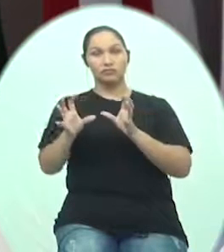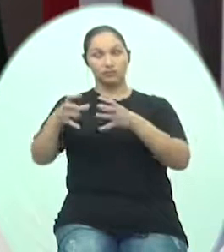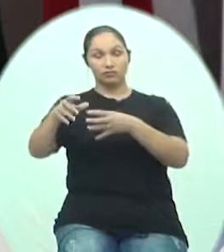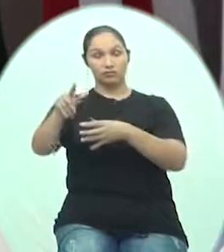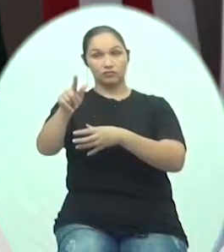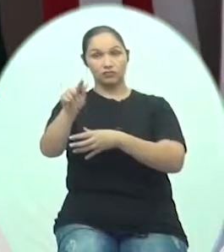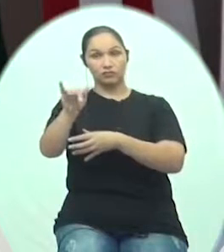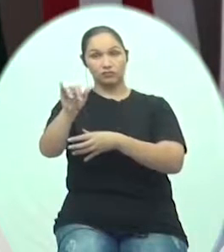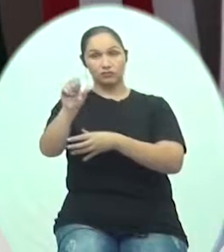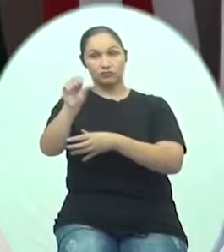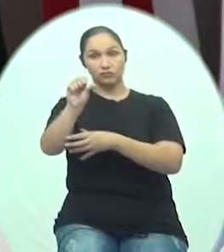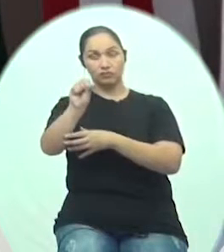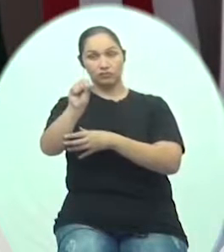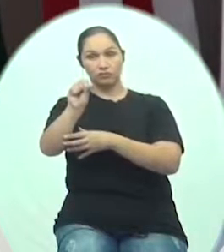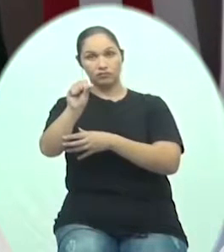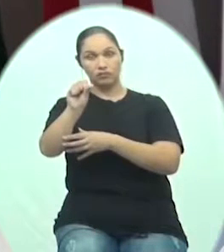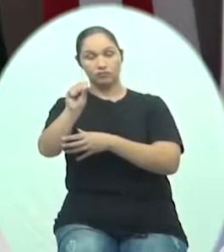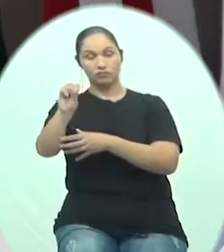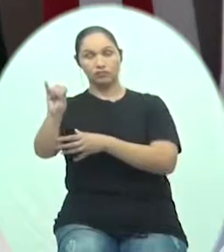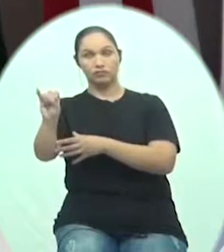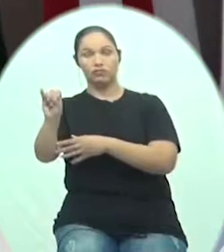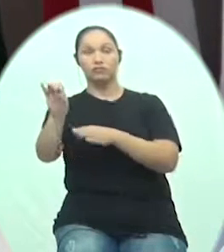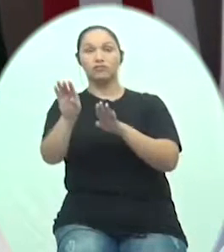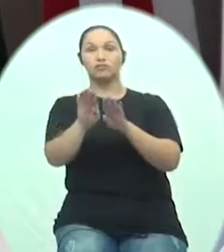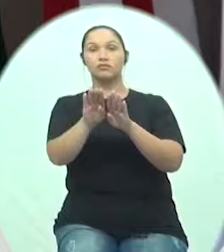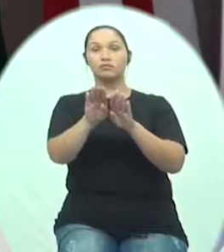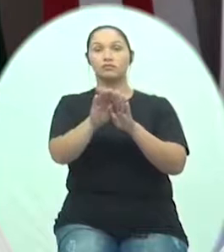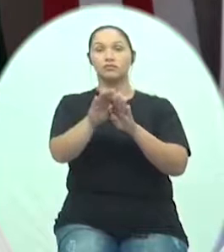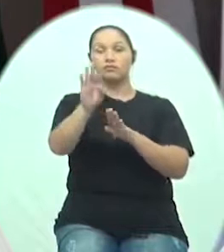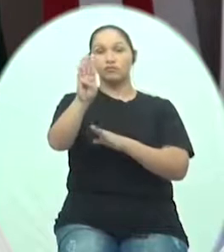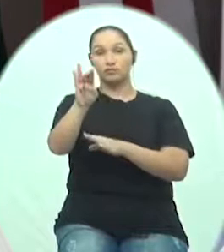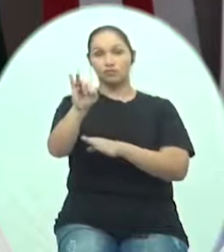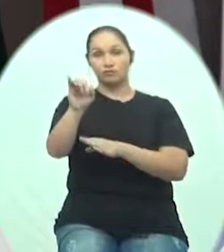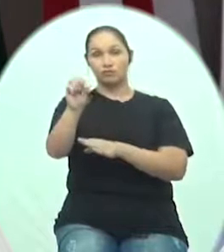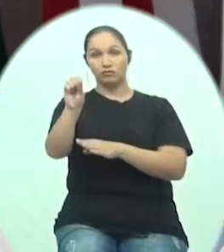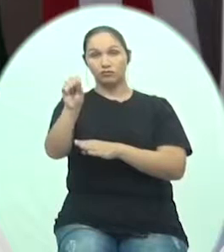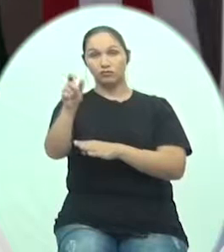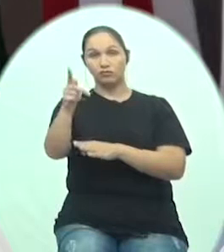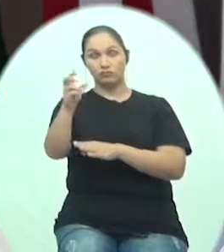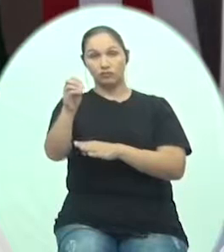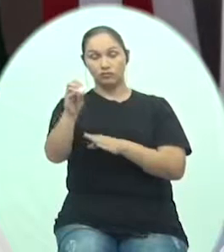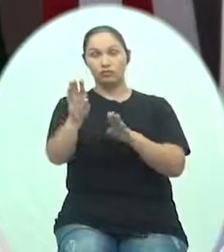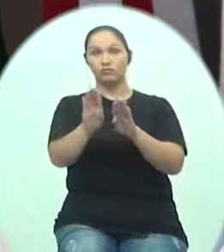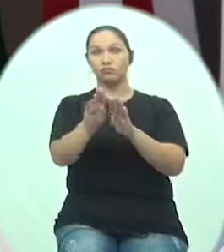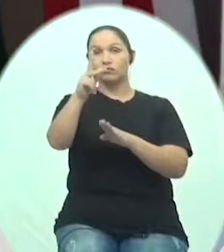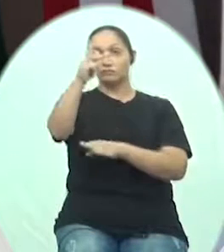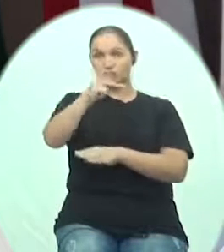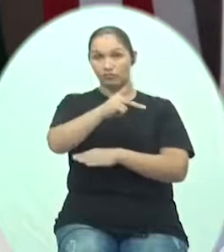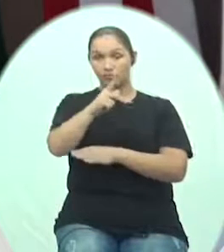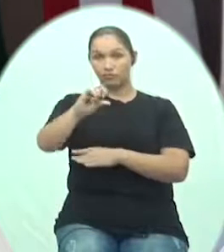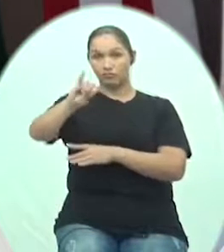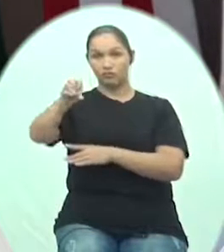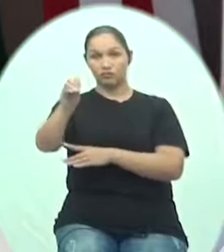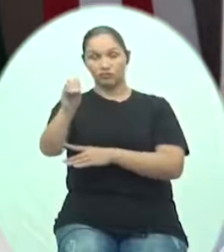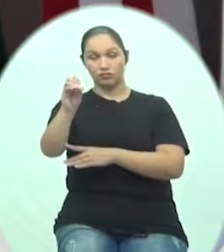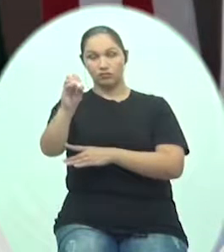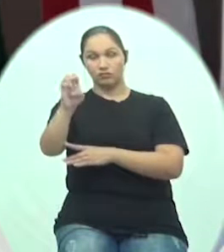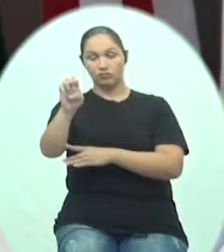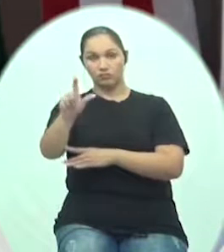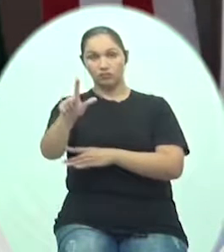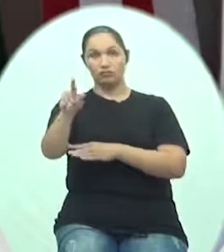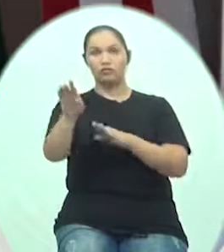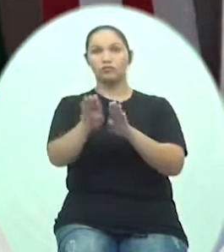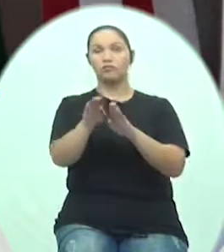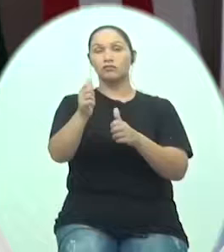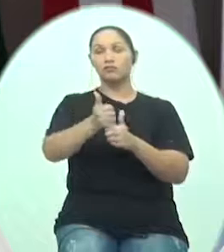Joel eh vice-prefeito de Sara sandoo Serafim também bom quando eu falo que nós precisamos